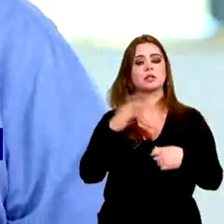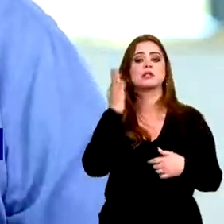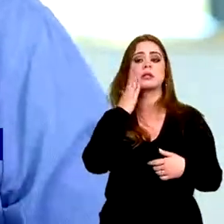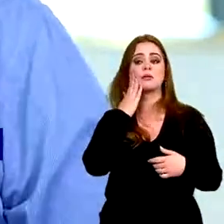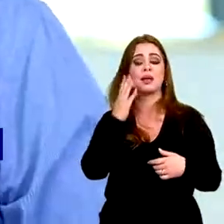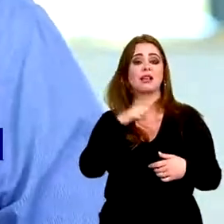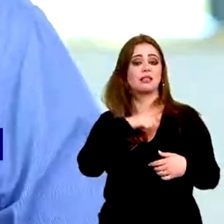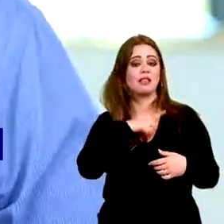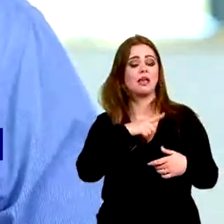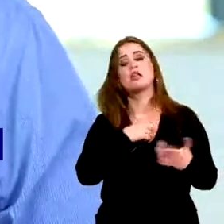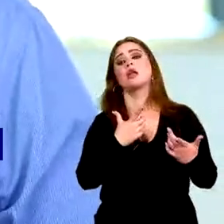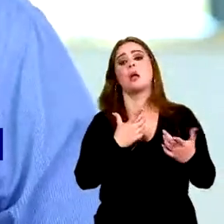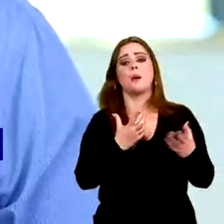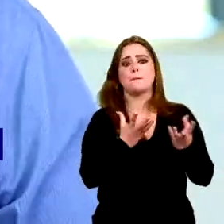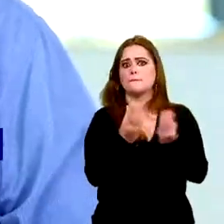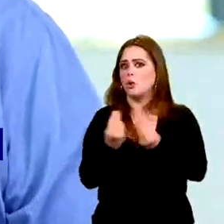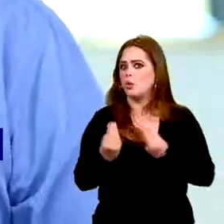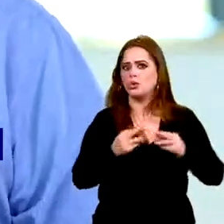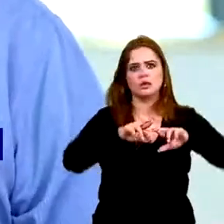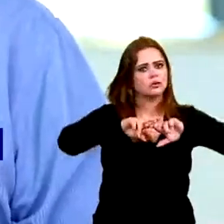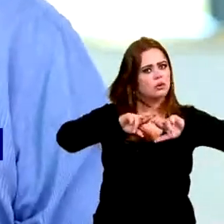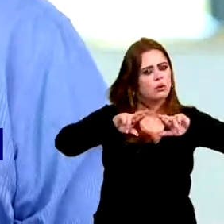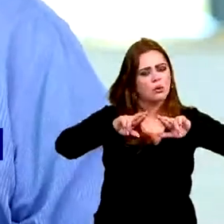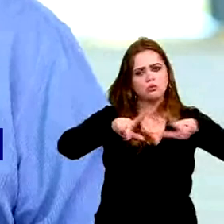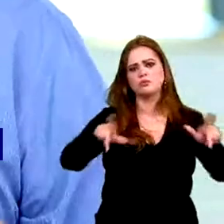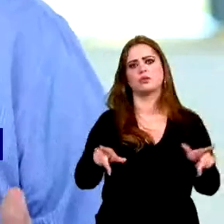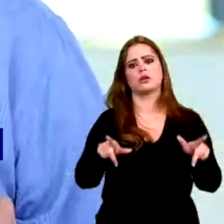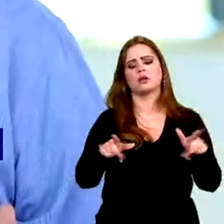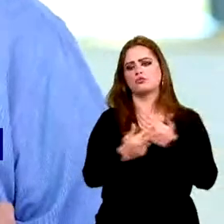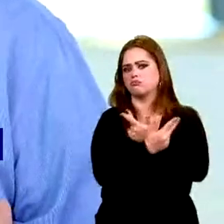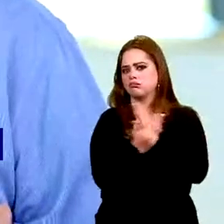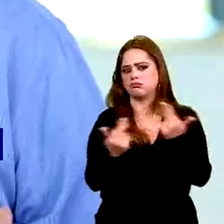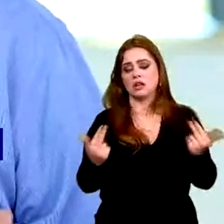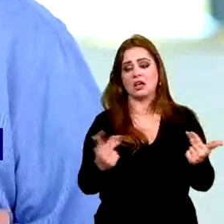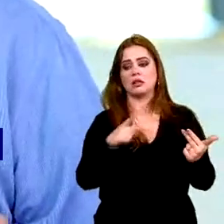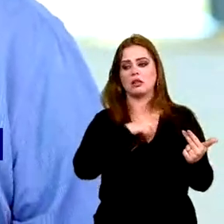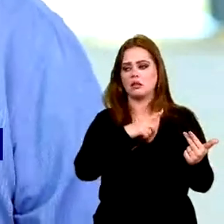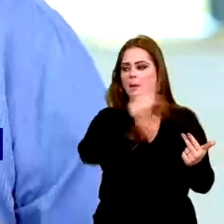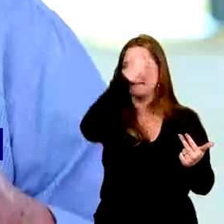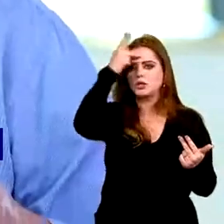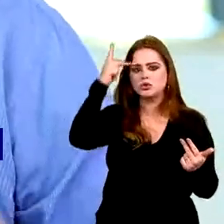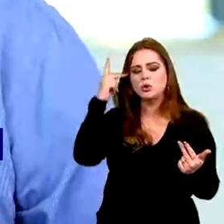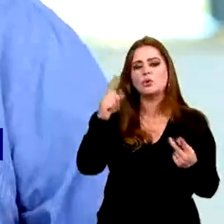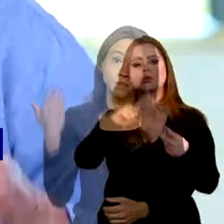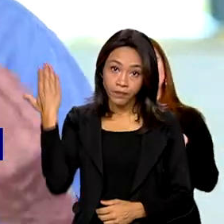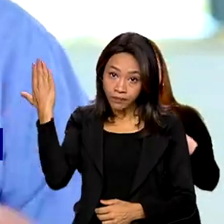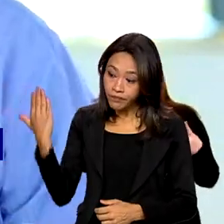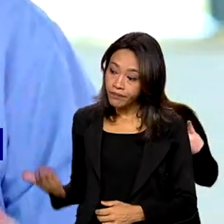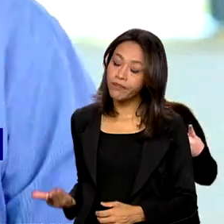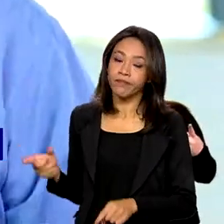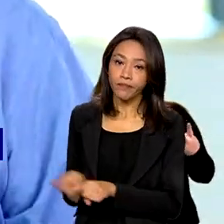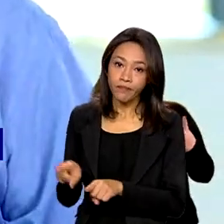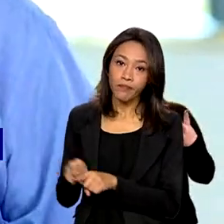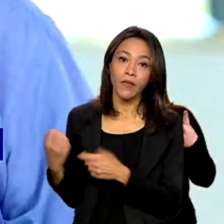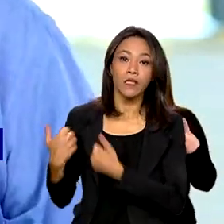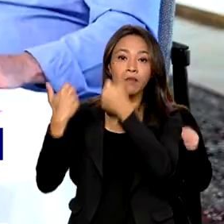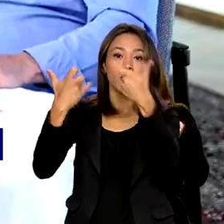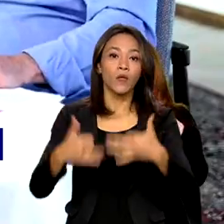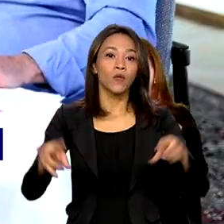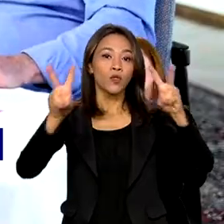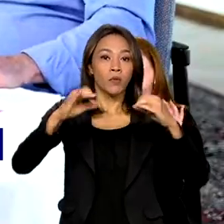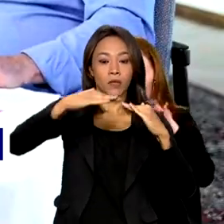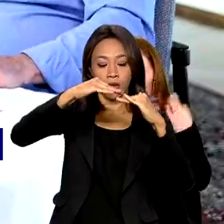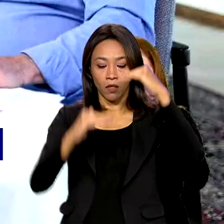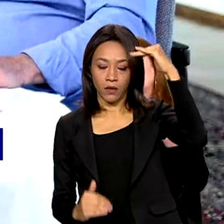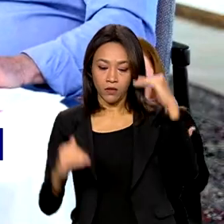muita tudo mas tem muita gente e a gente da Amazônia precisa melhorar de vida Lula também voltou a falar sobre desigualdade